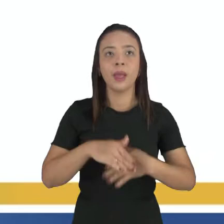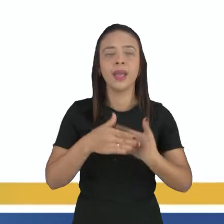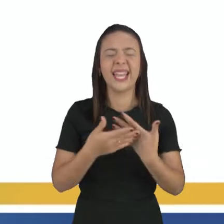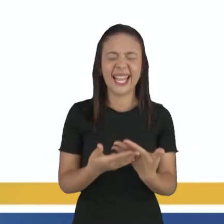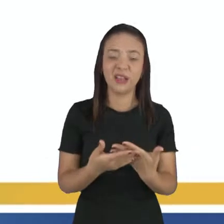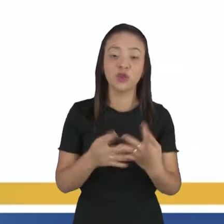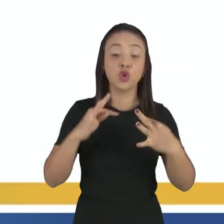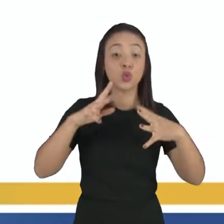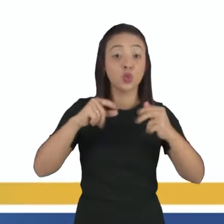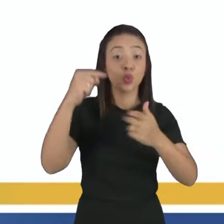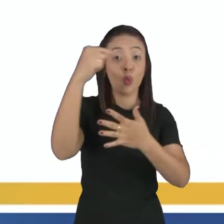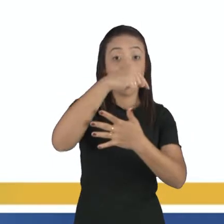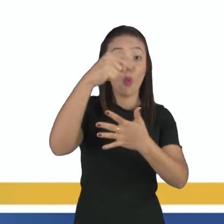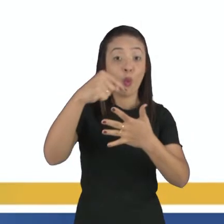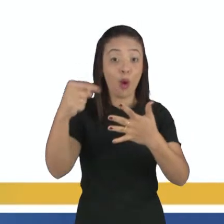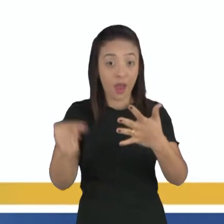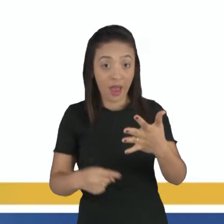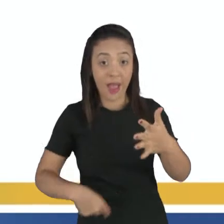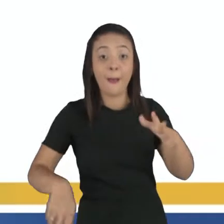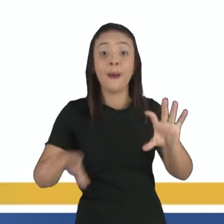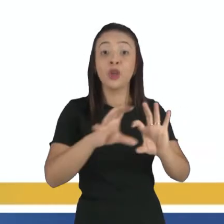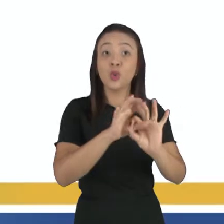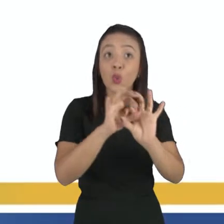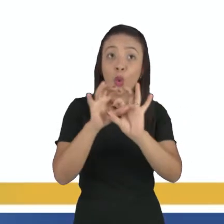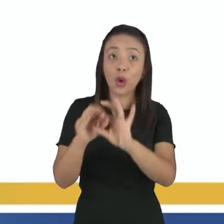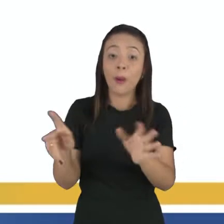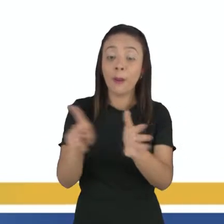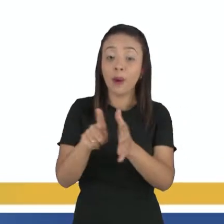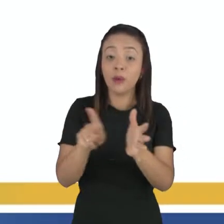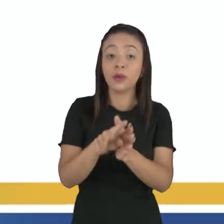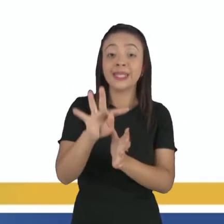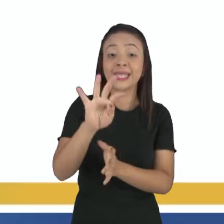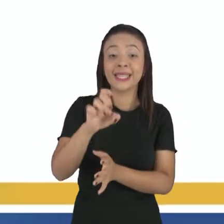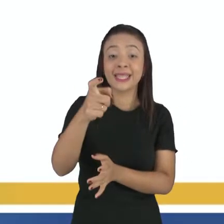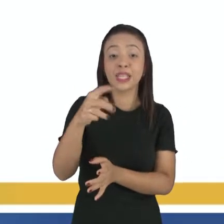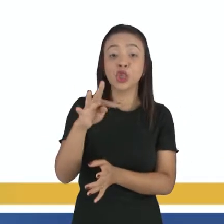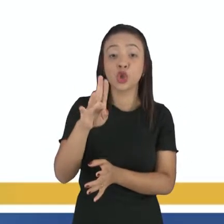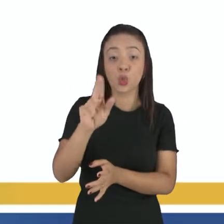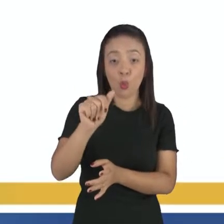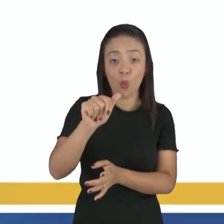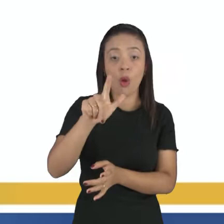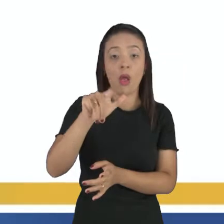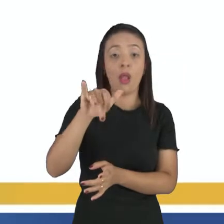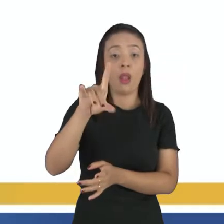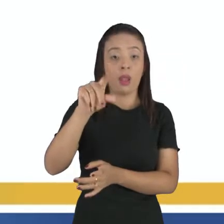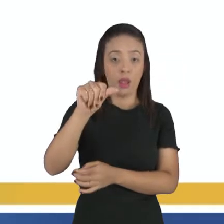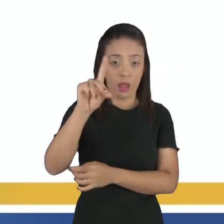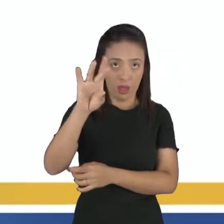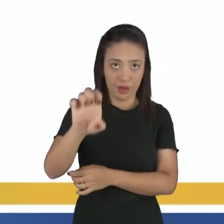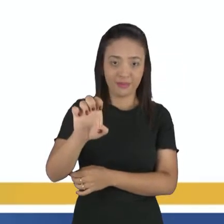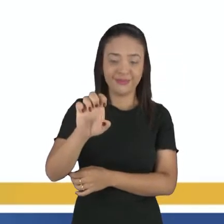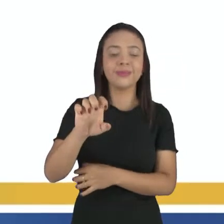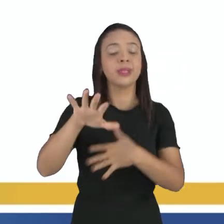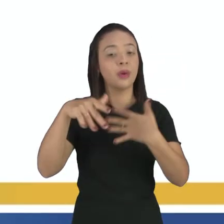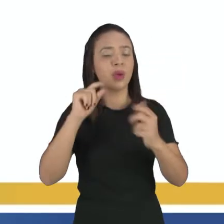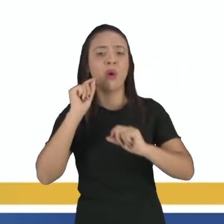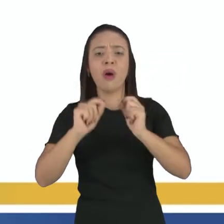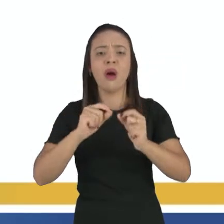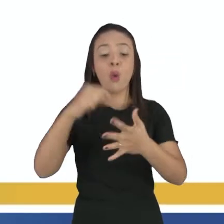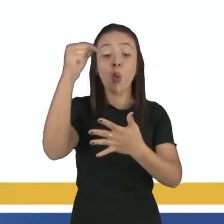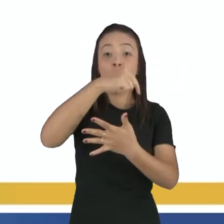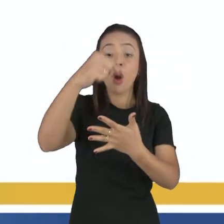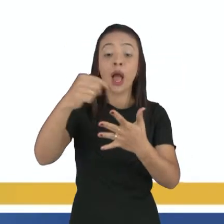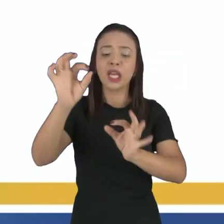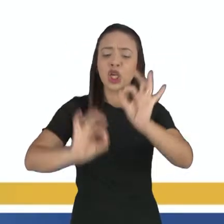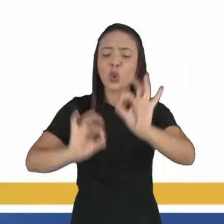os dois elementos que constituem a textualidade como eu acabei de dizer ou seja aqueles elementos que